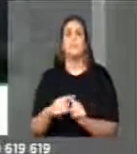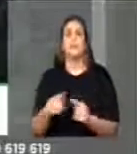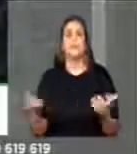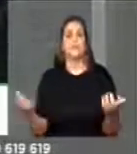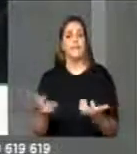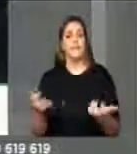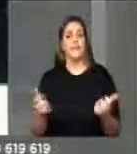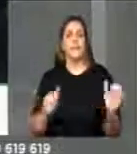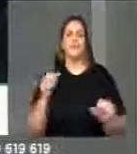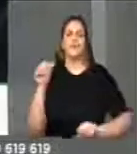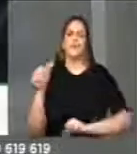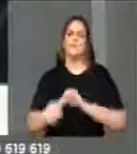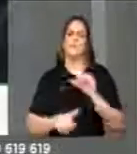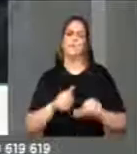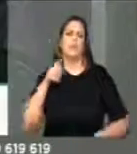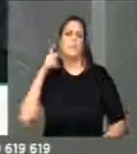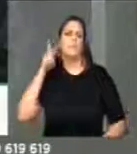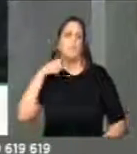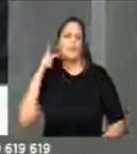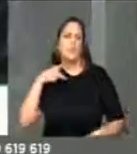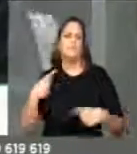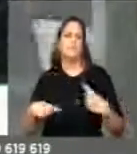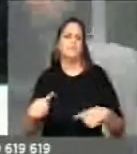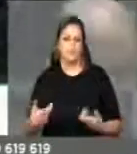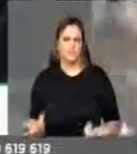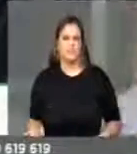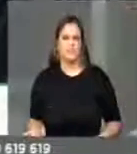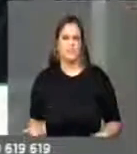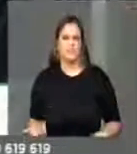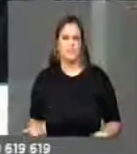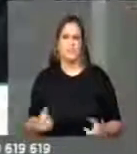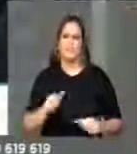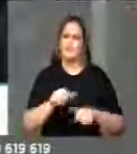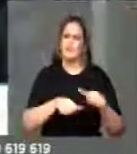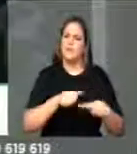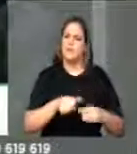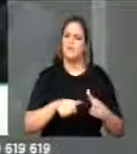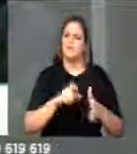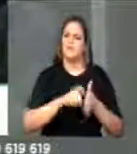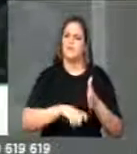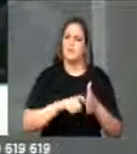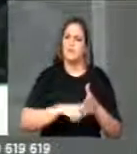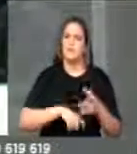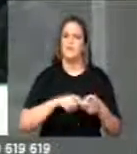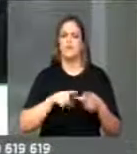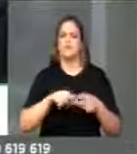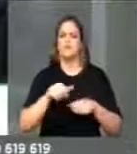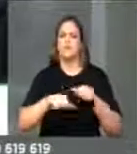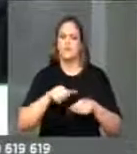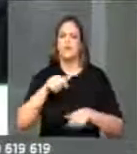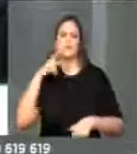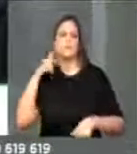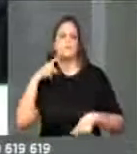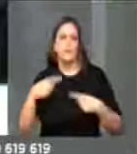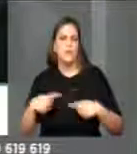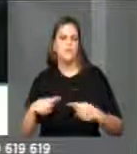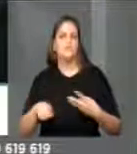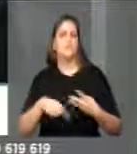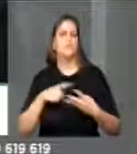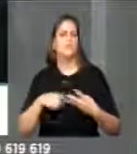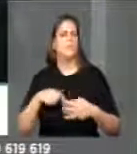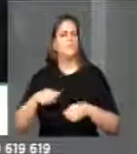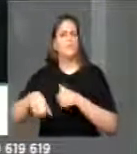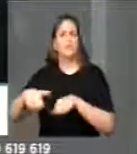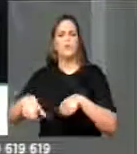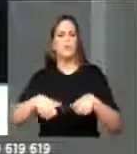do Estado, a reforma tributária, para que as reformas desse país possam apontar para o